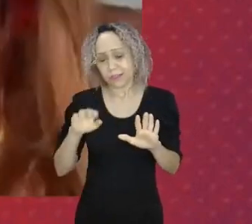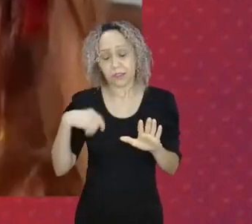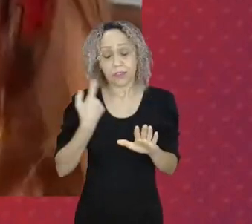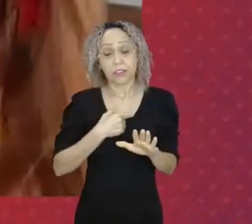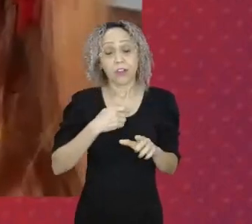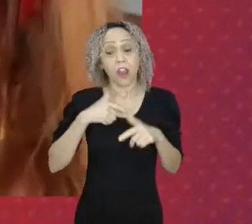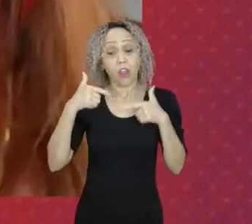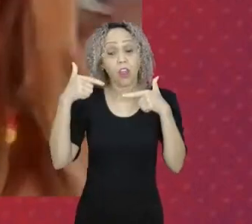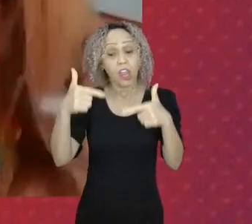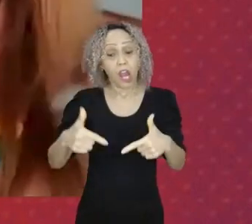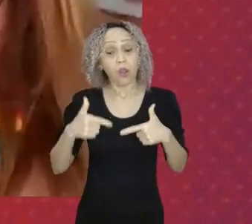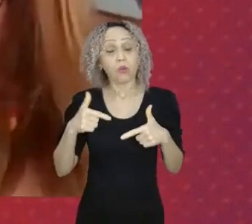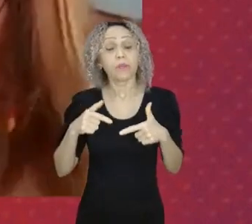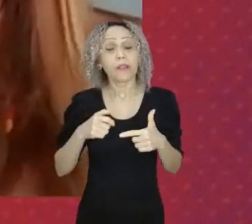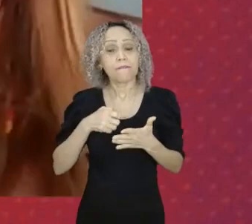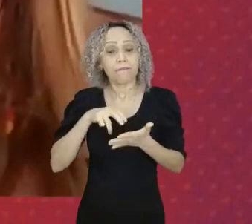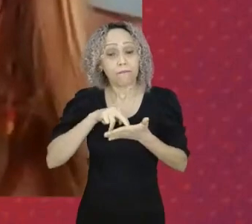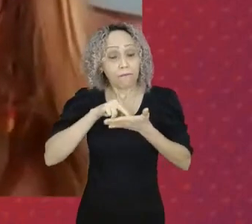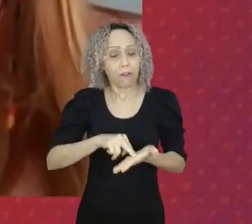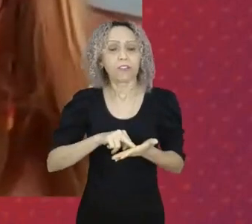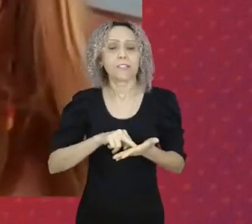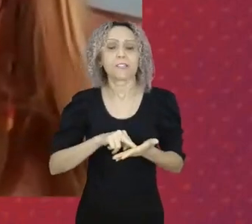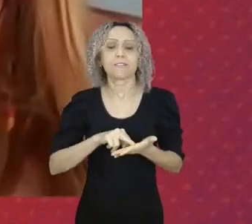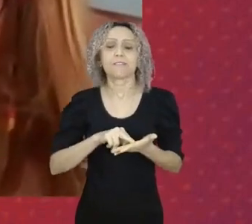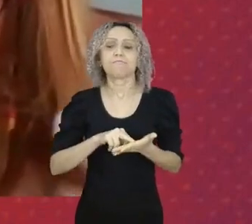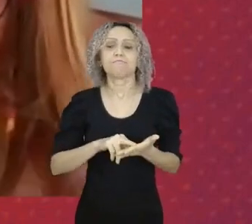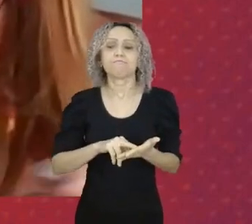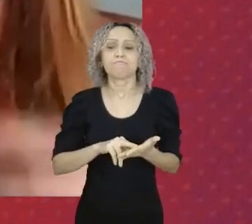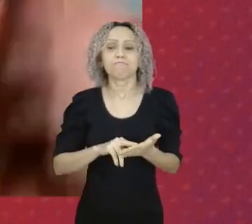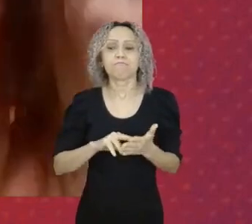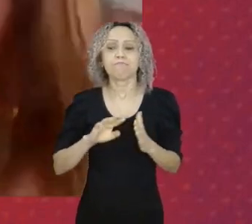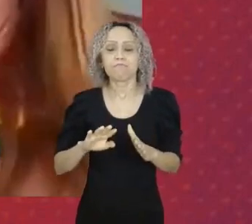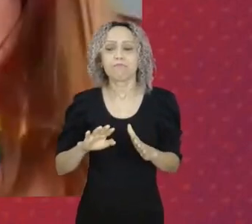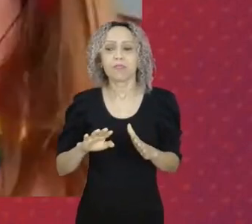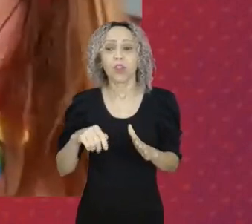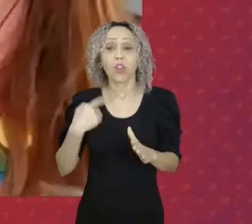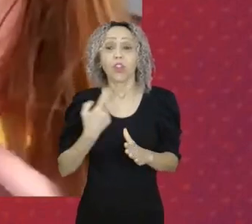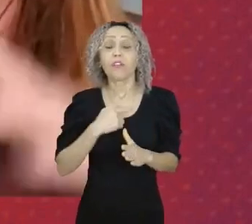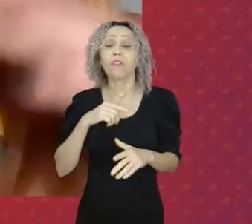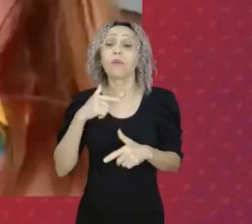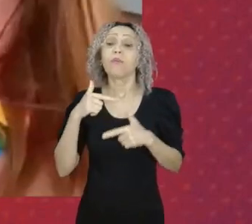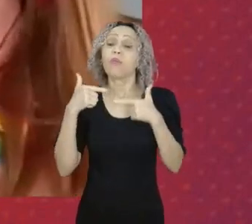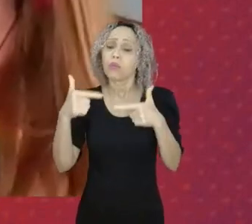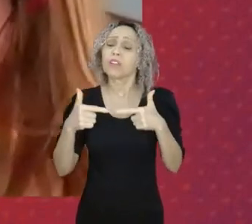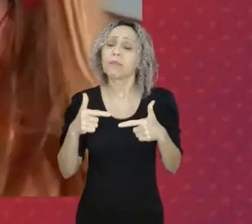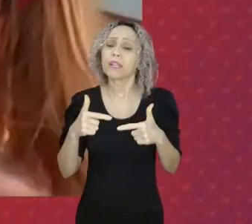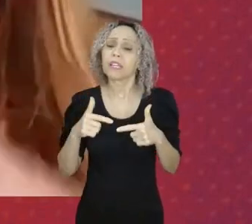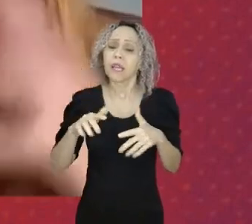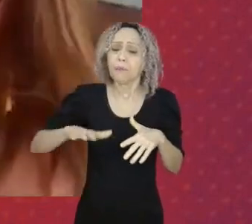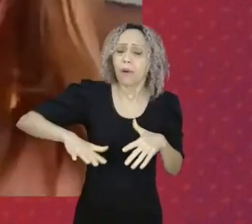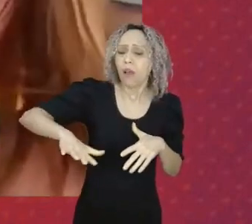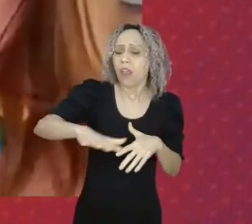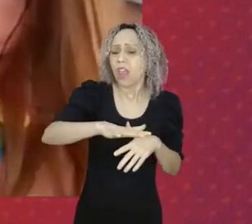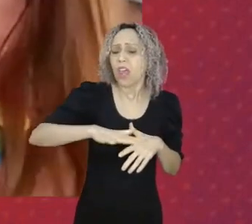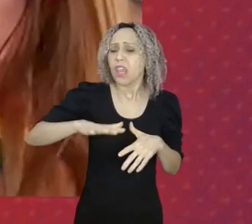e travestis, a gente vai lutar para fortalecer esse campo e para